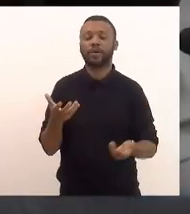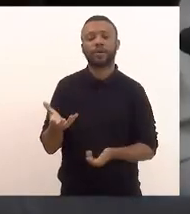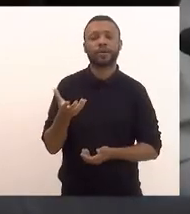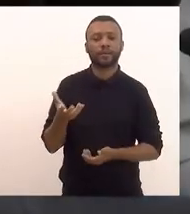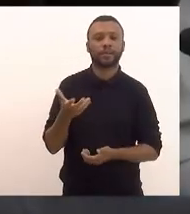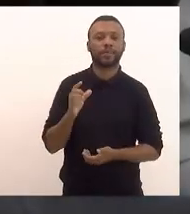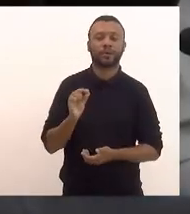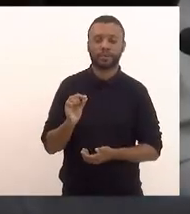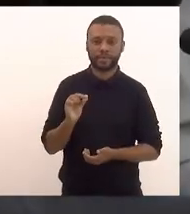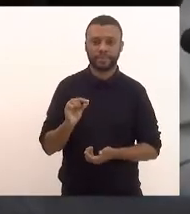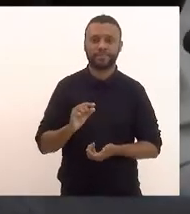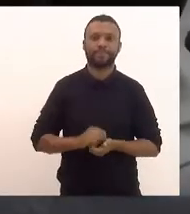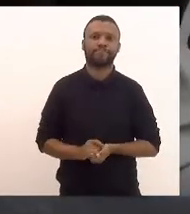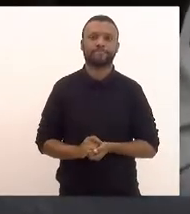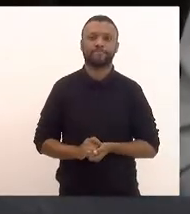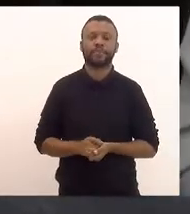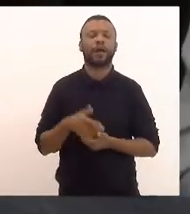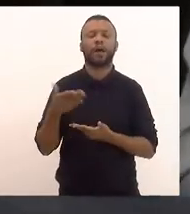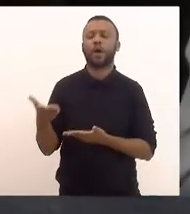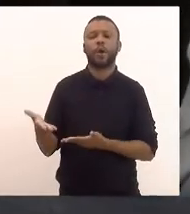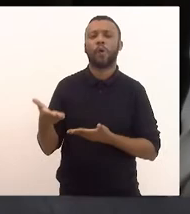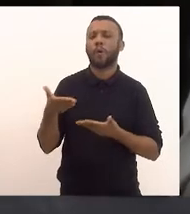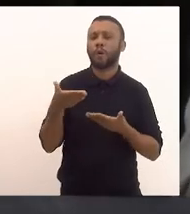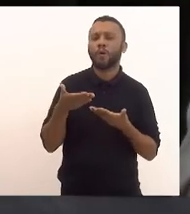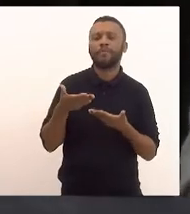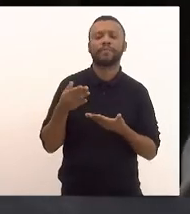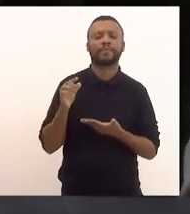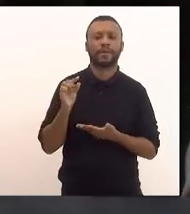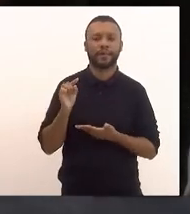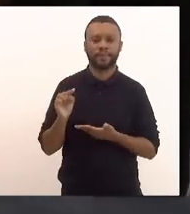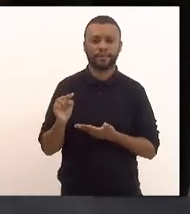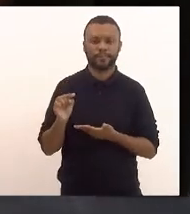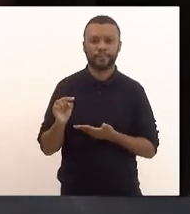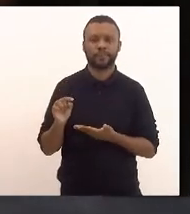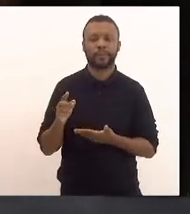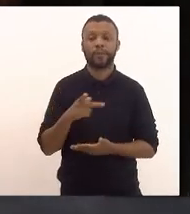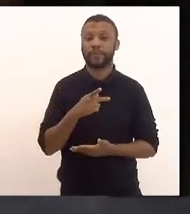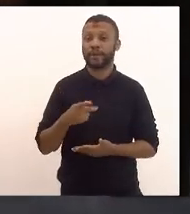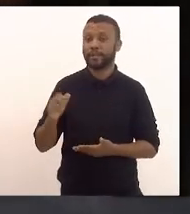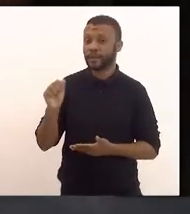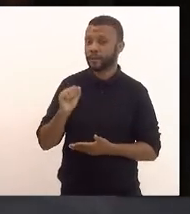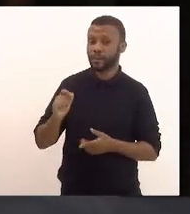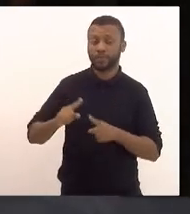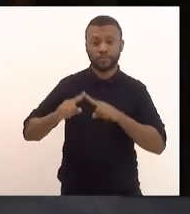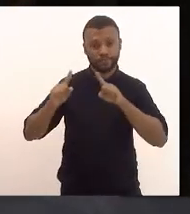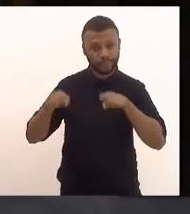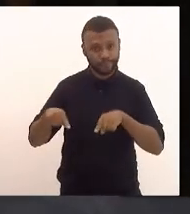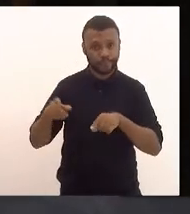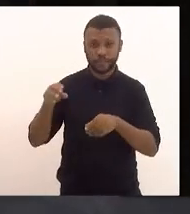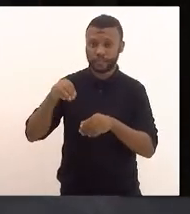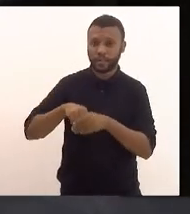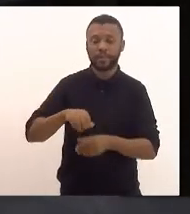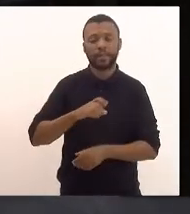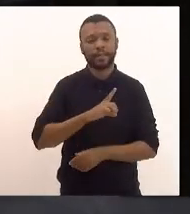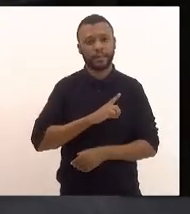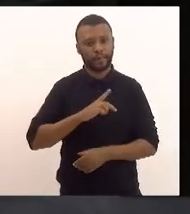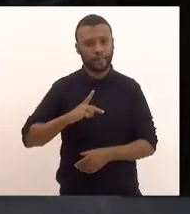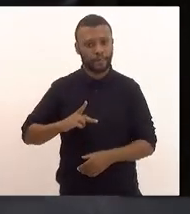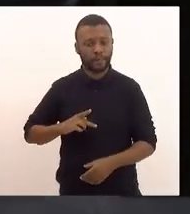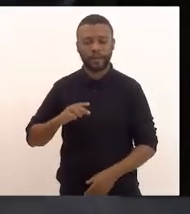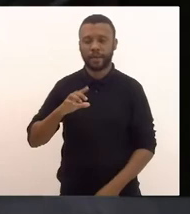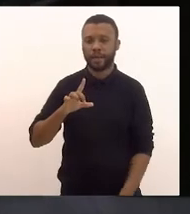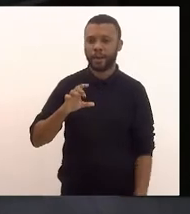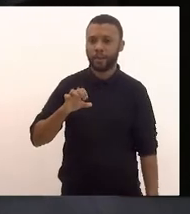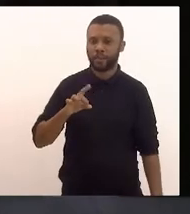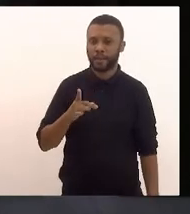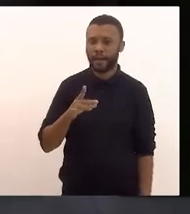me convidar G1 o Presidente da Associação dos Servidores da Defensoria do estado e Leonardo Quintão